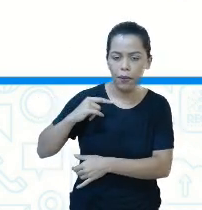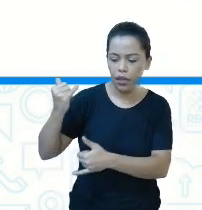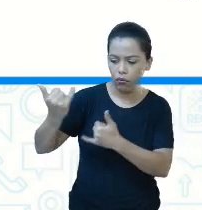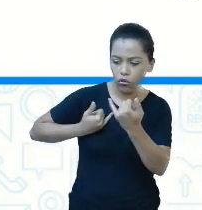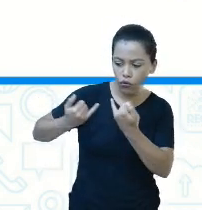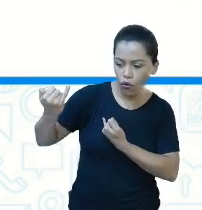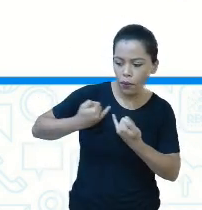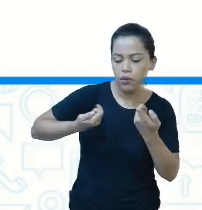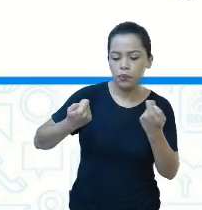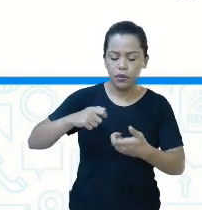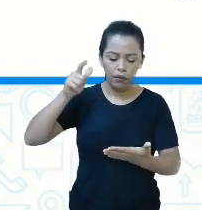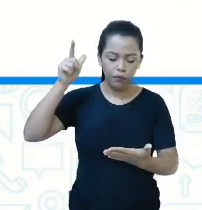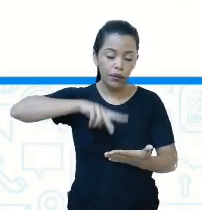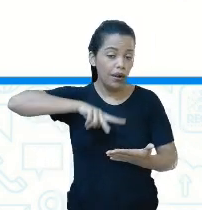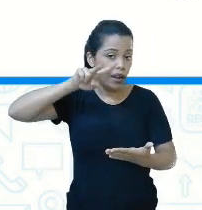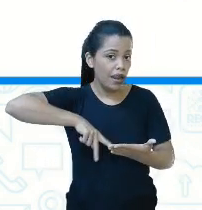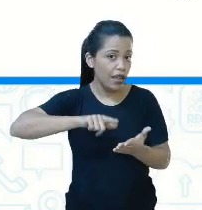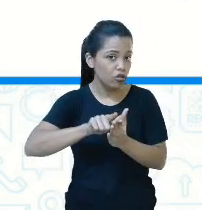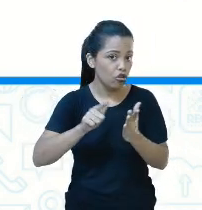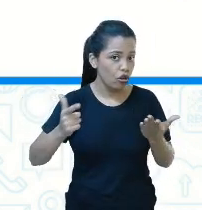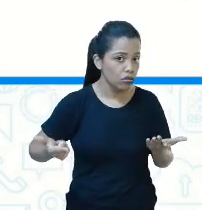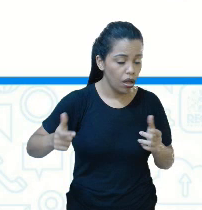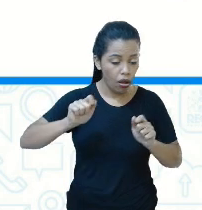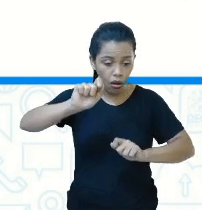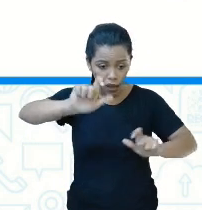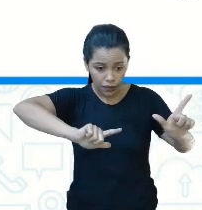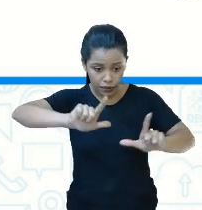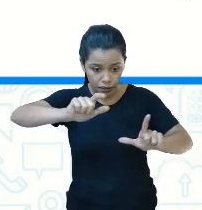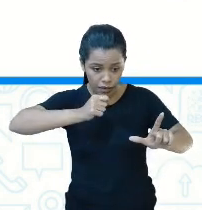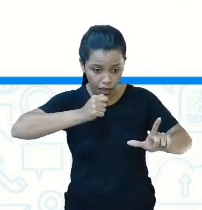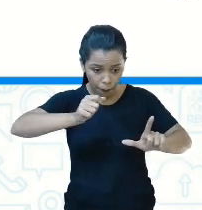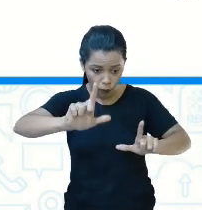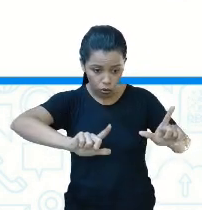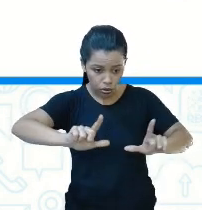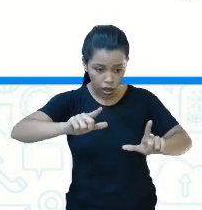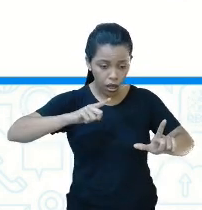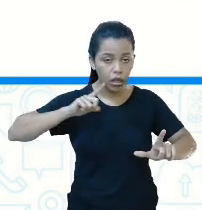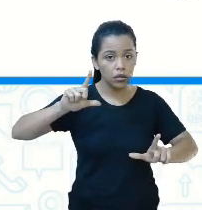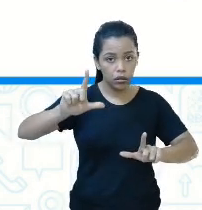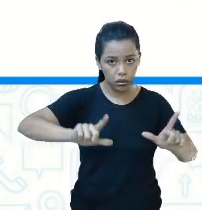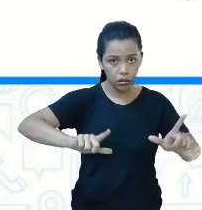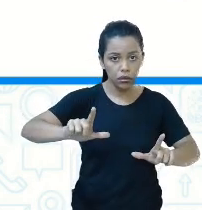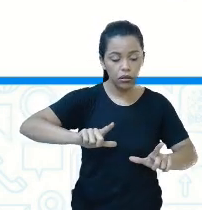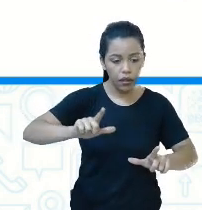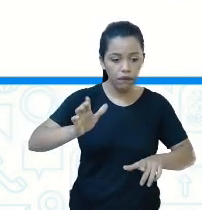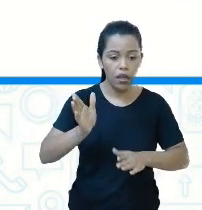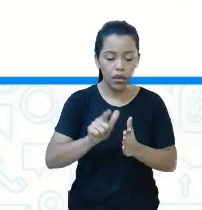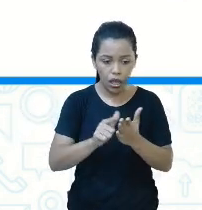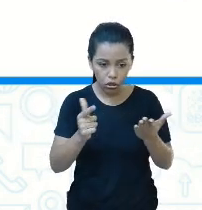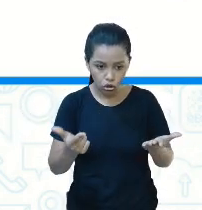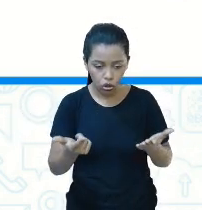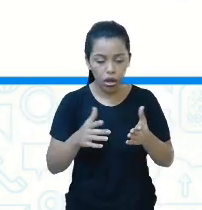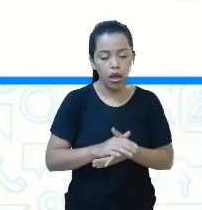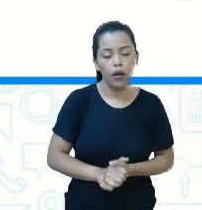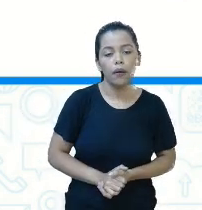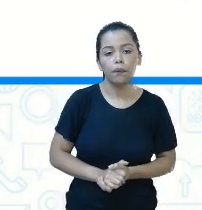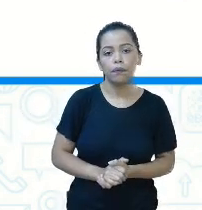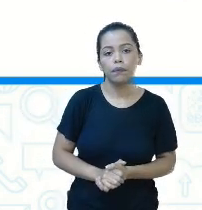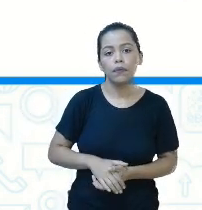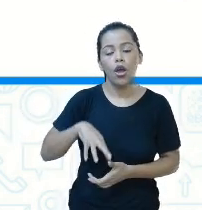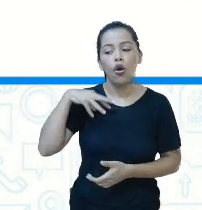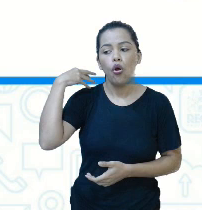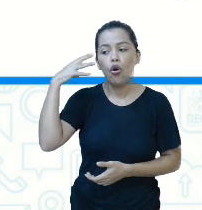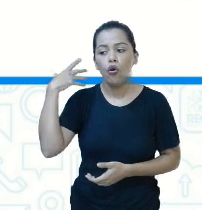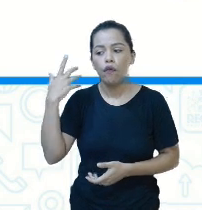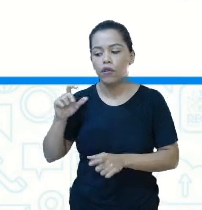ler jornais, assistir reportagens, não é? Assistir noticiário na TV principalmente, escutavam